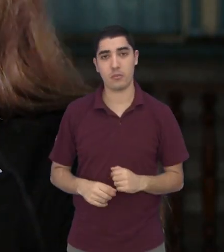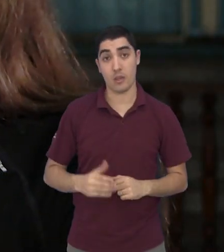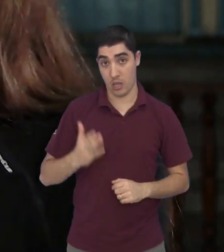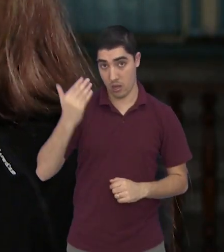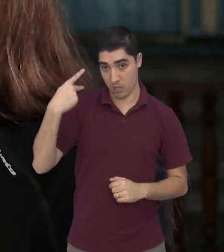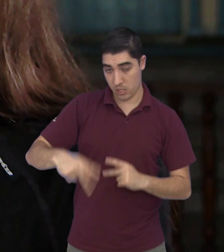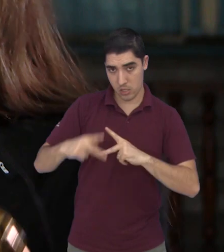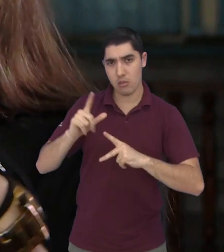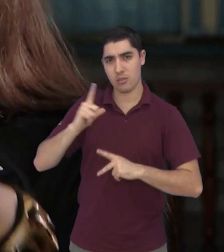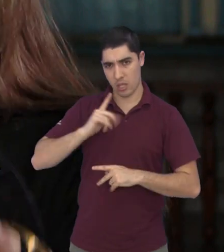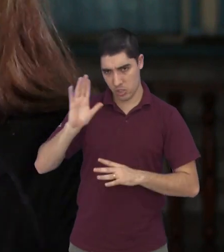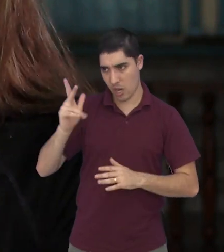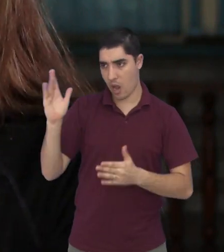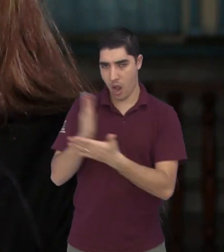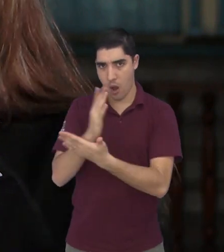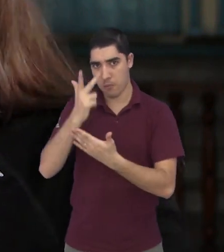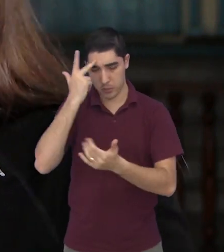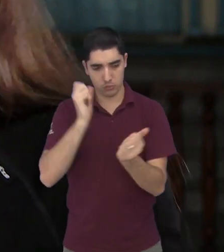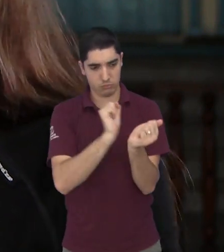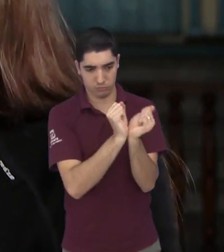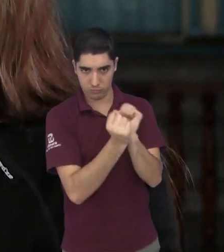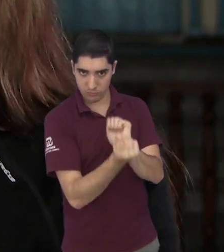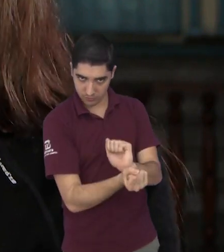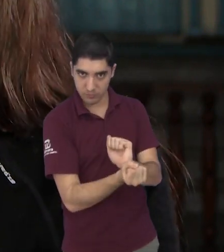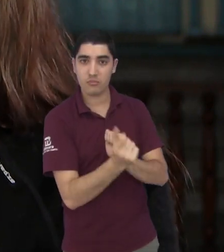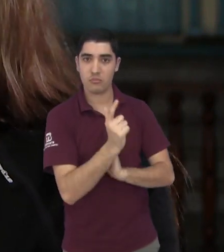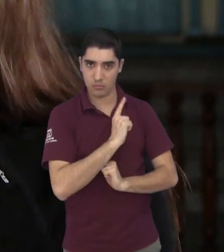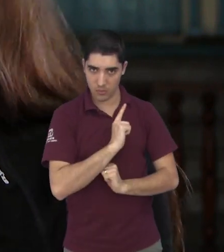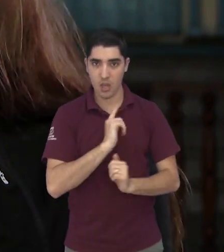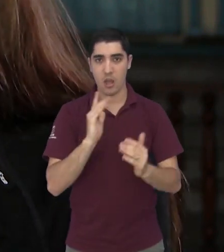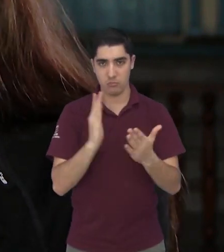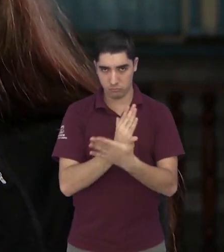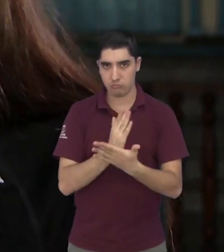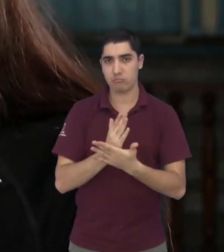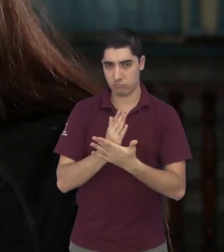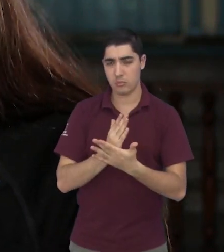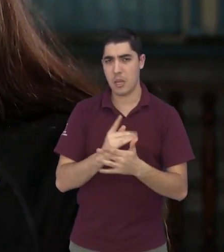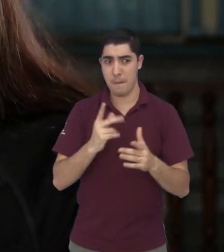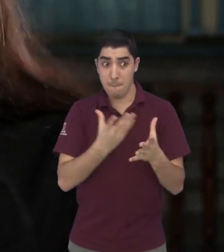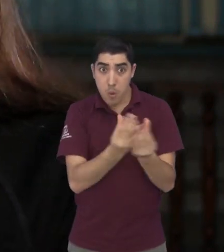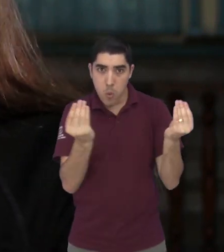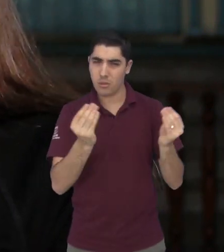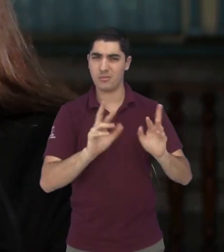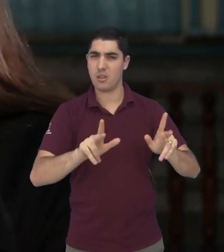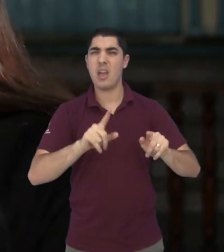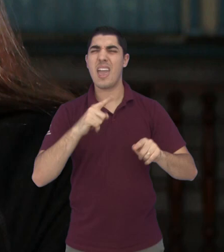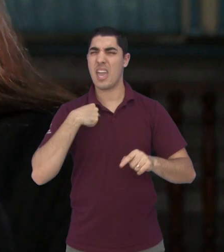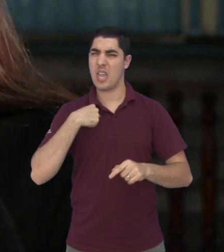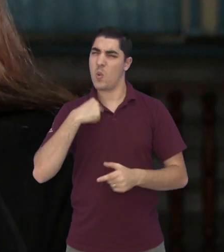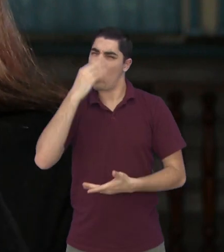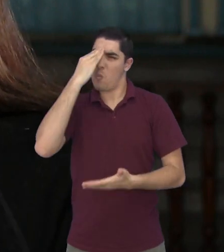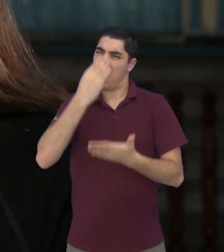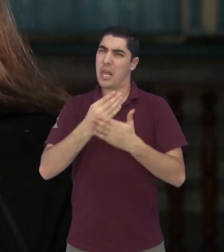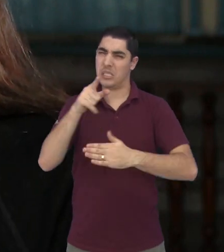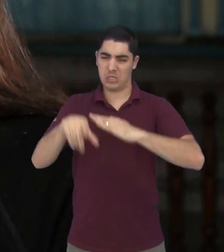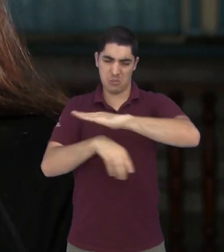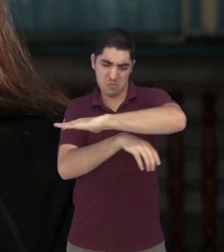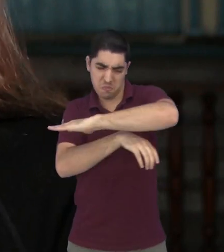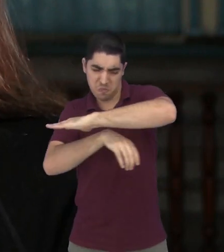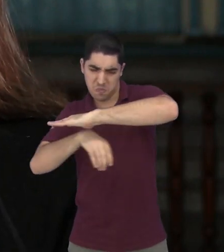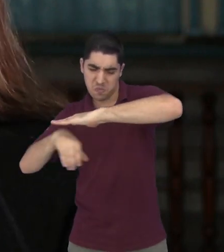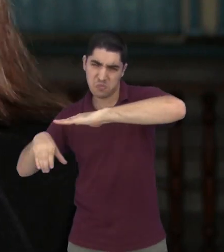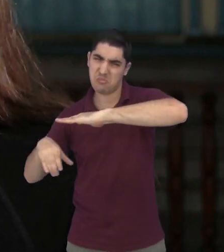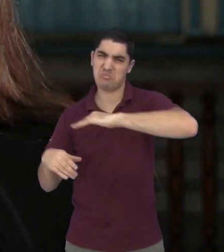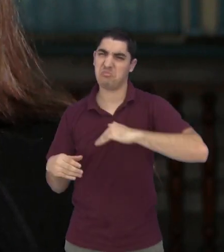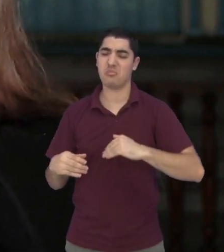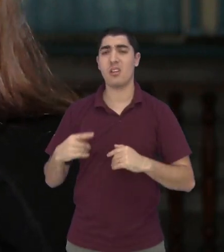teve escravocrata, teve seus escravos, não era em grande número. Eu não acredito muito nessa história do túnel, não. Eu acredito que a cidade